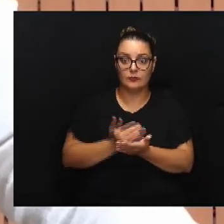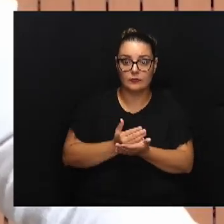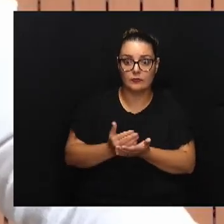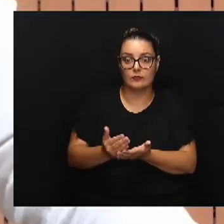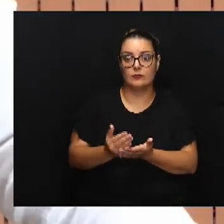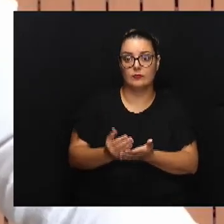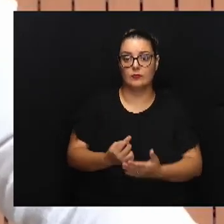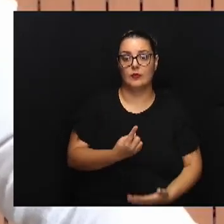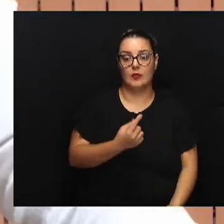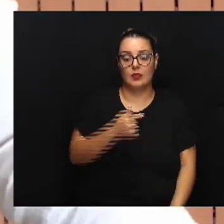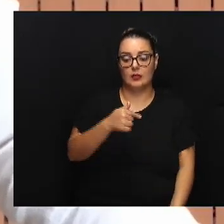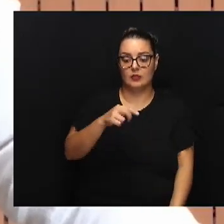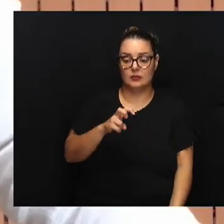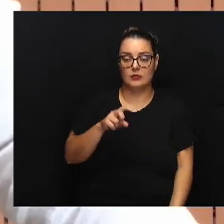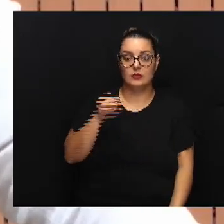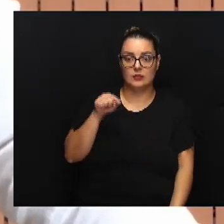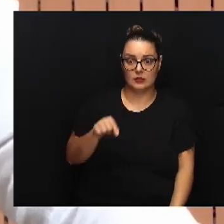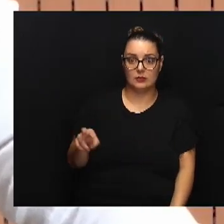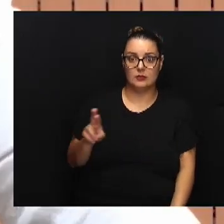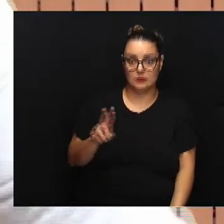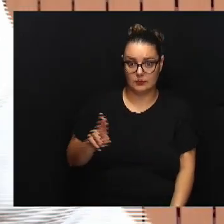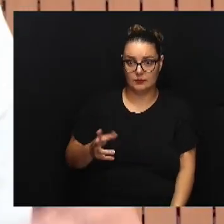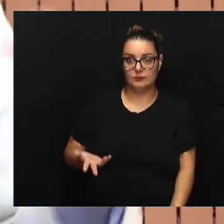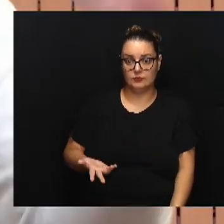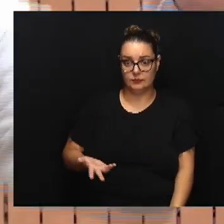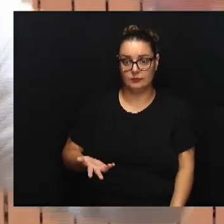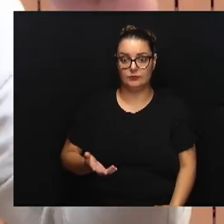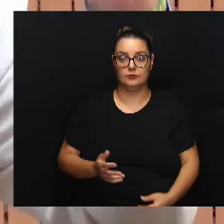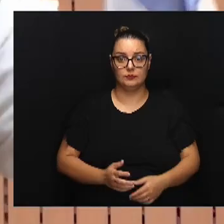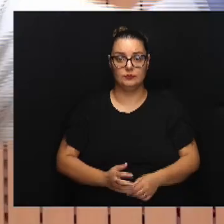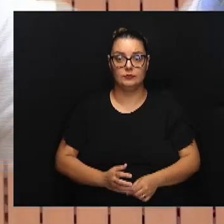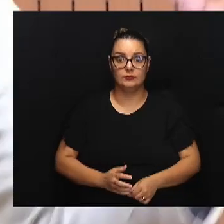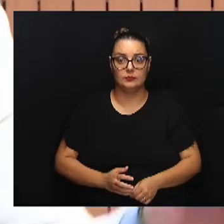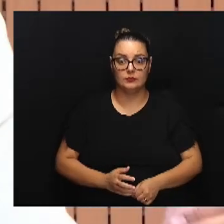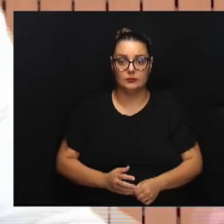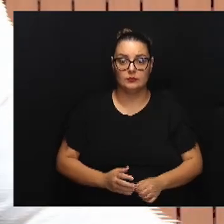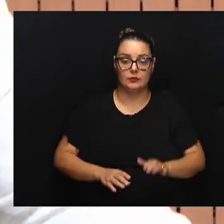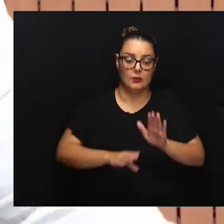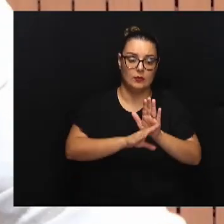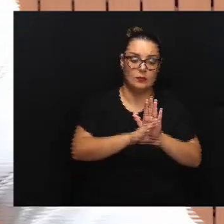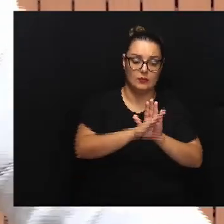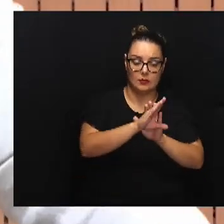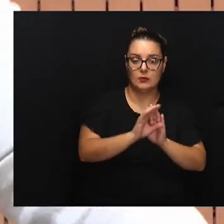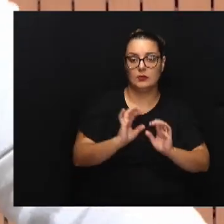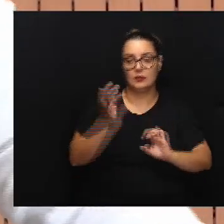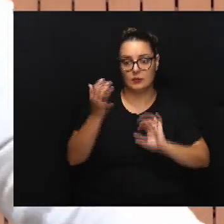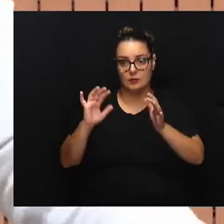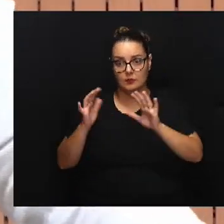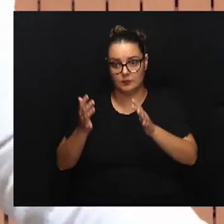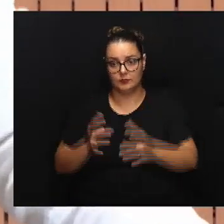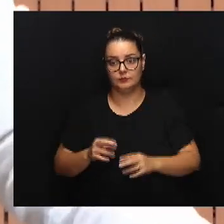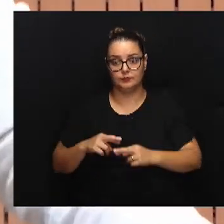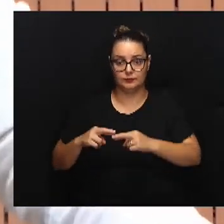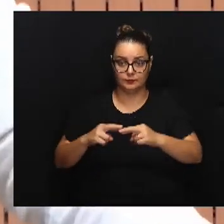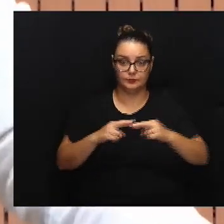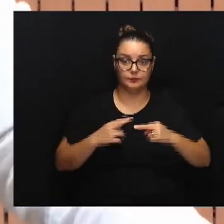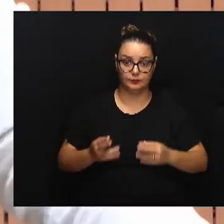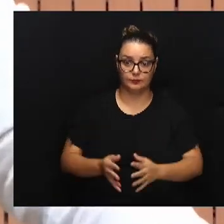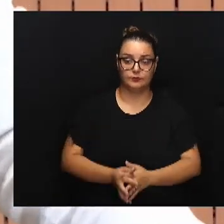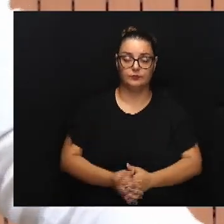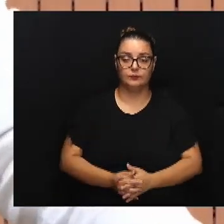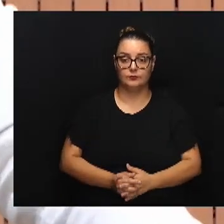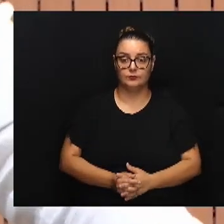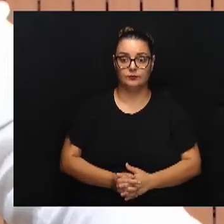bolso 175 mil reais, né? É assim, em escala, que funciona na rede. Então, dentro